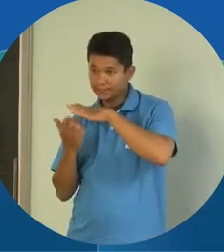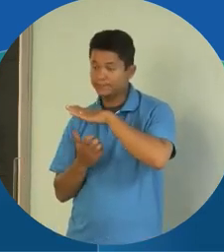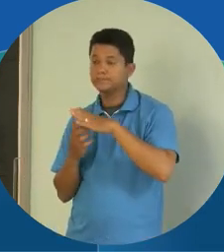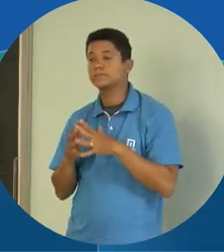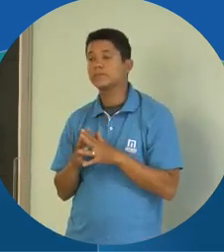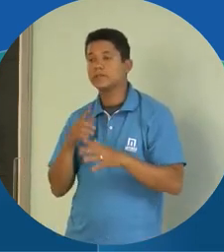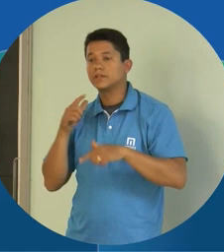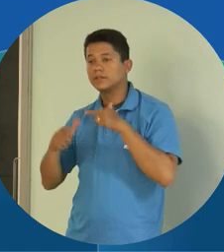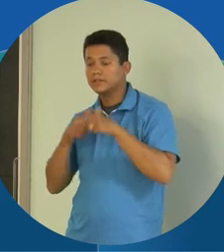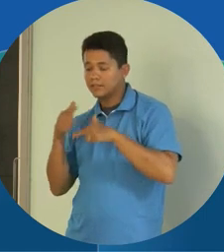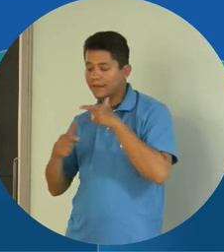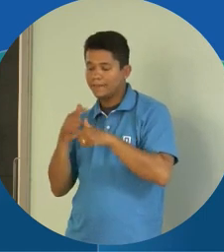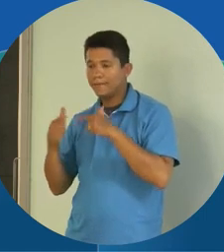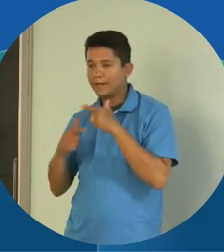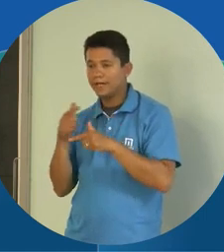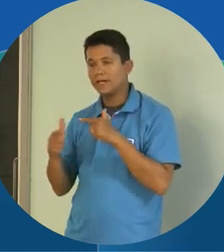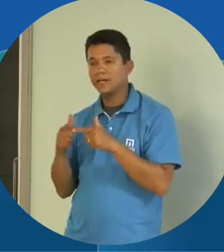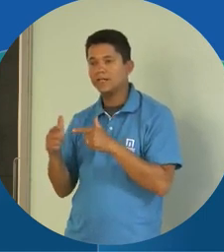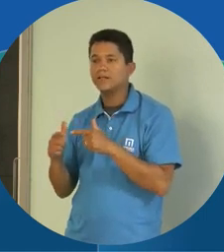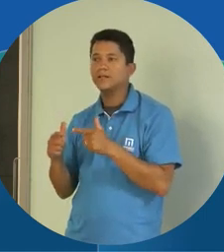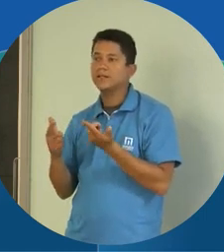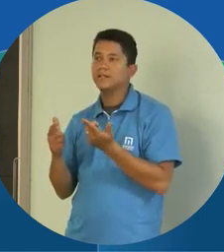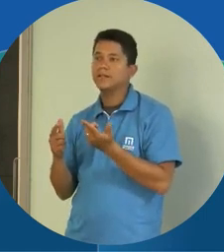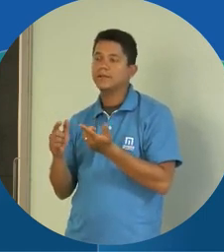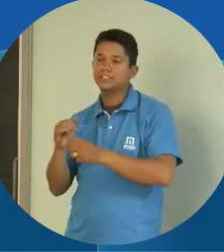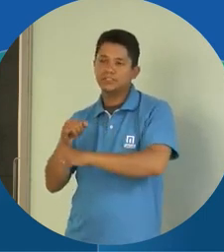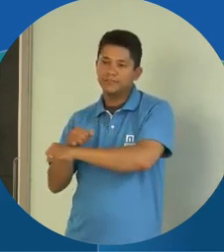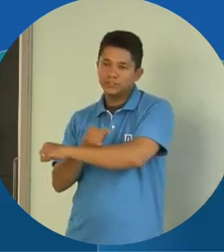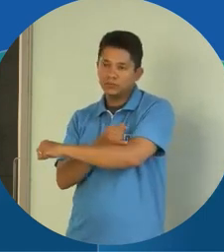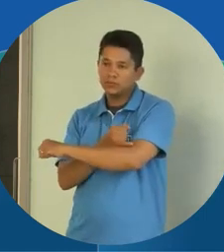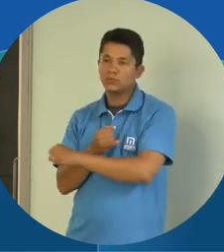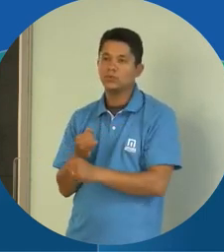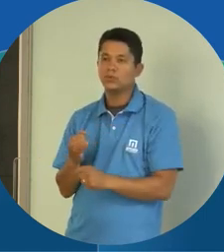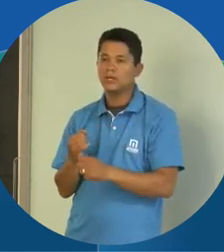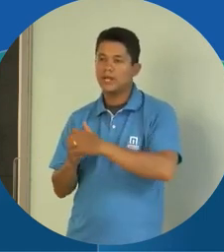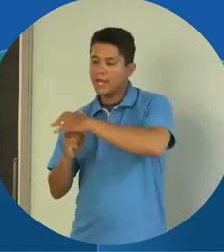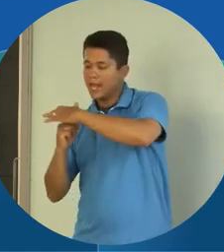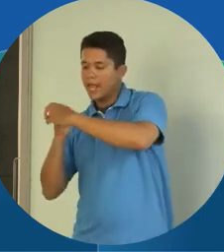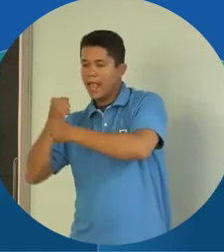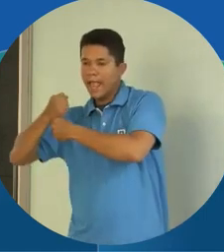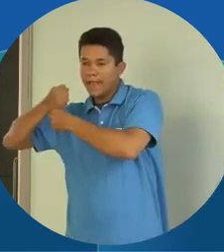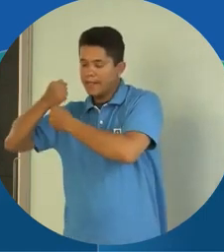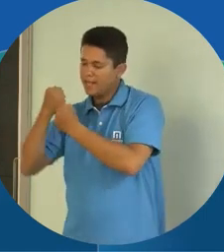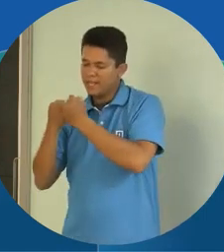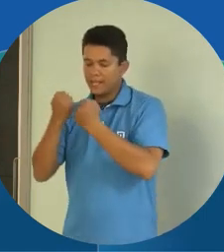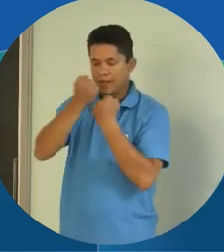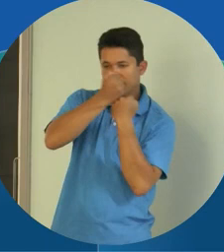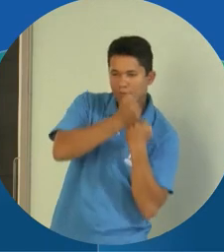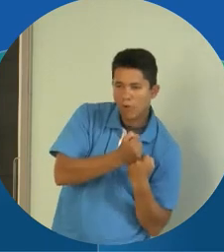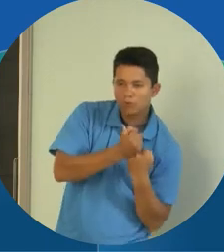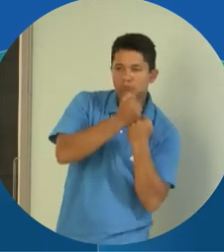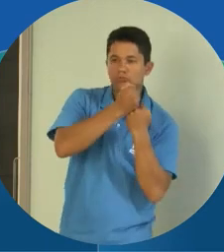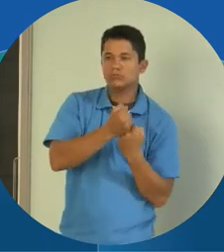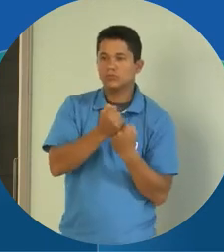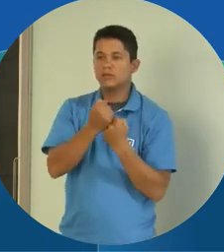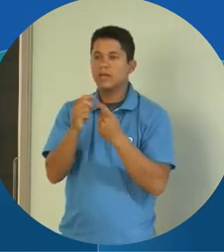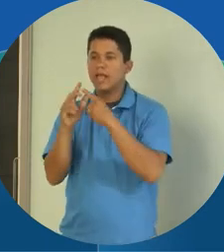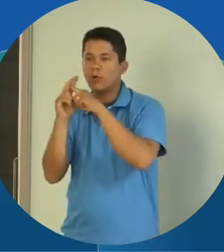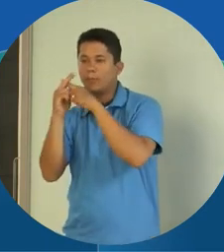que trabalha na parte de infraestrutura, parte de pontes, reforço, recuperação, estruturas